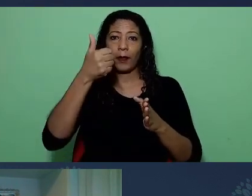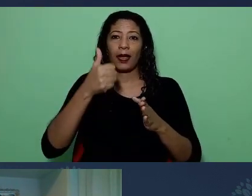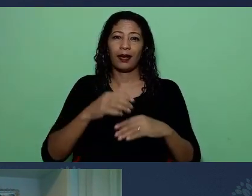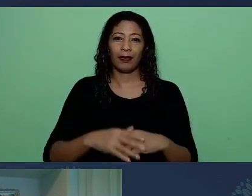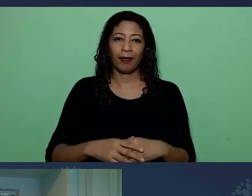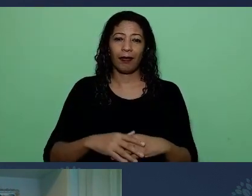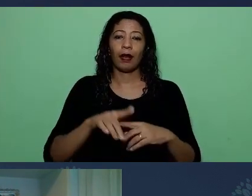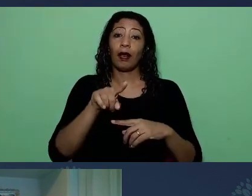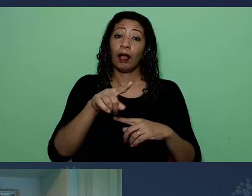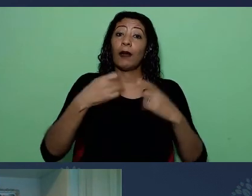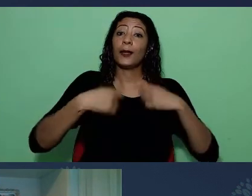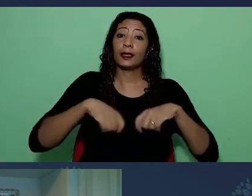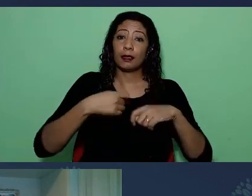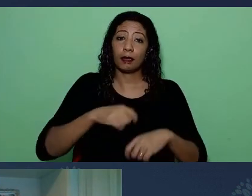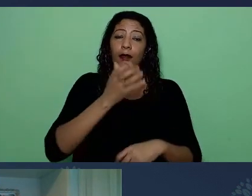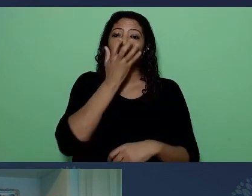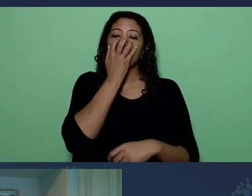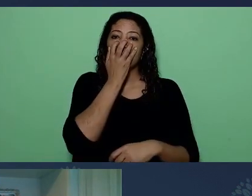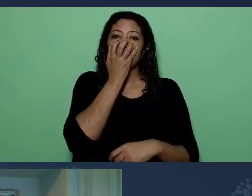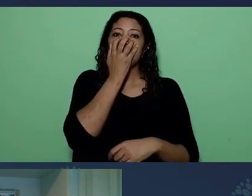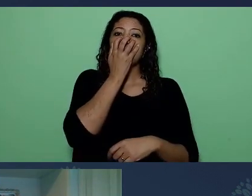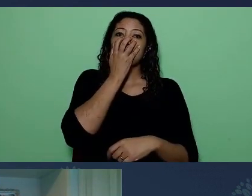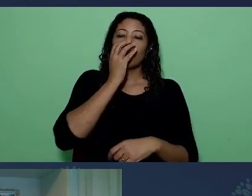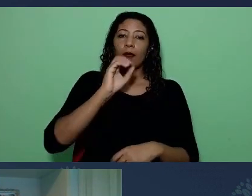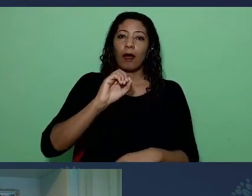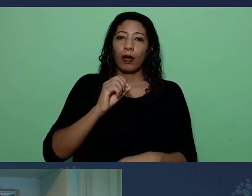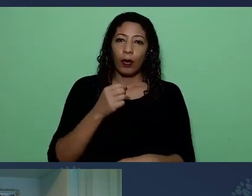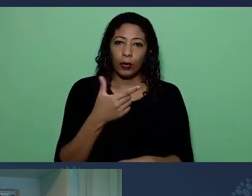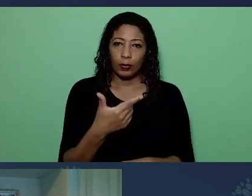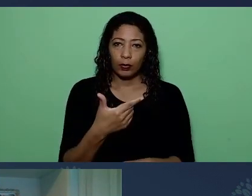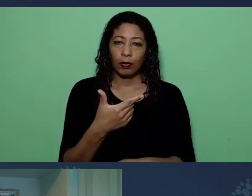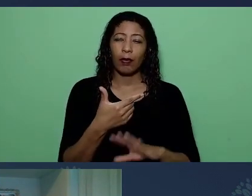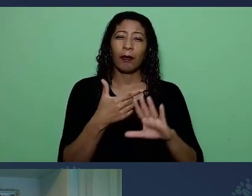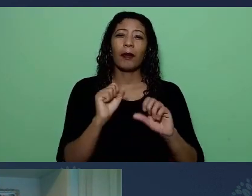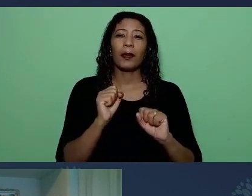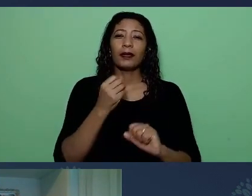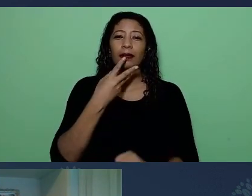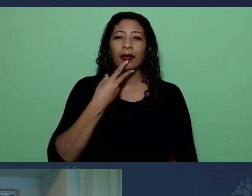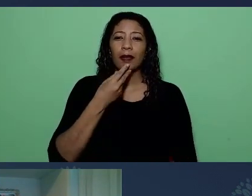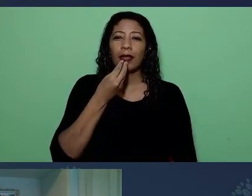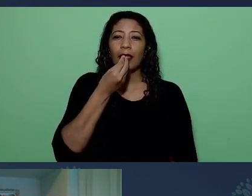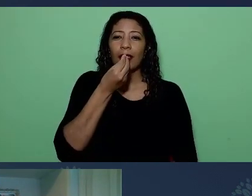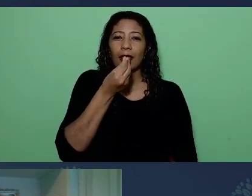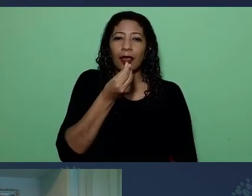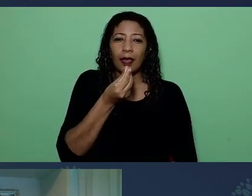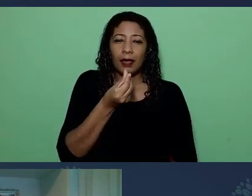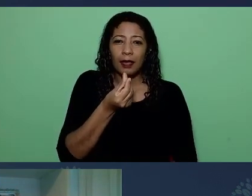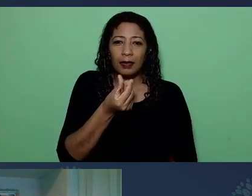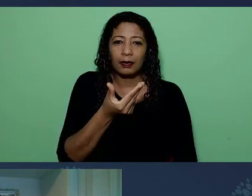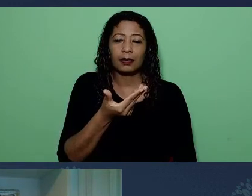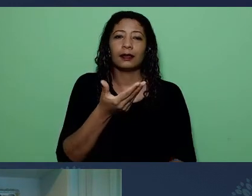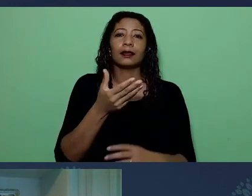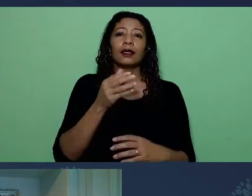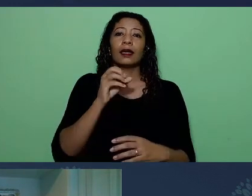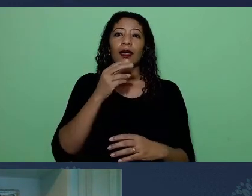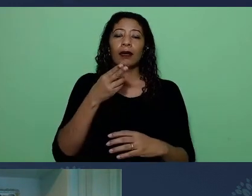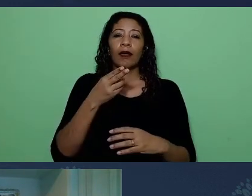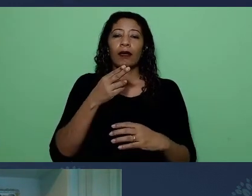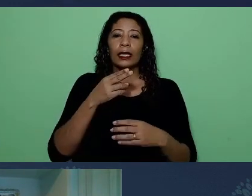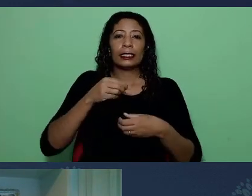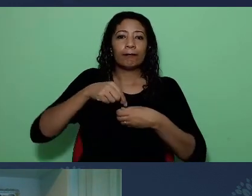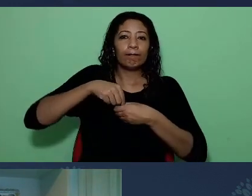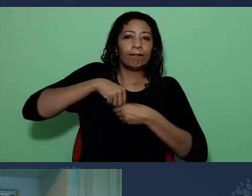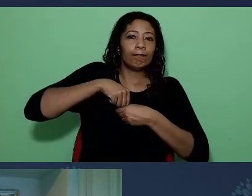de oxigênio, porém, ele pode ter secreção, ele pode ter uma obstrução de outra natureza que